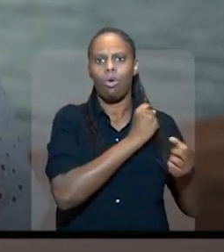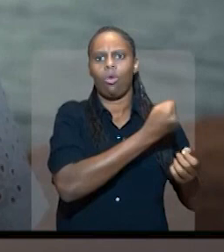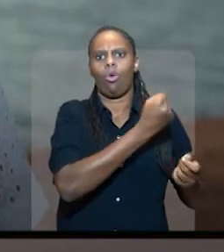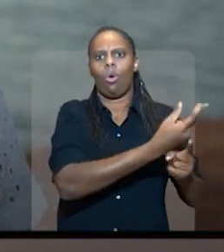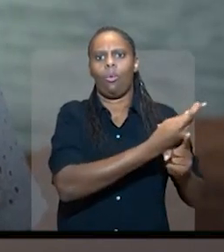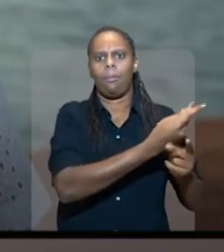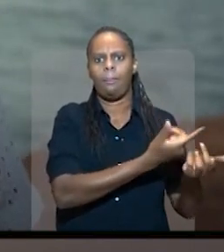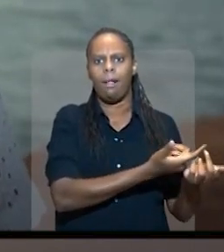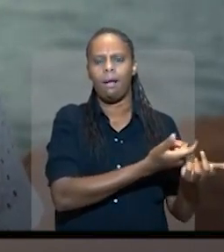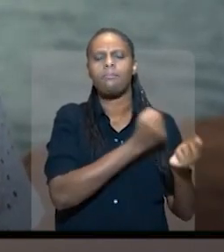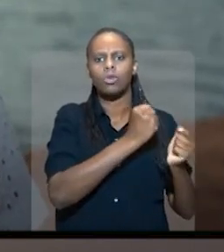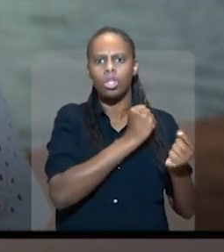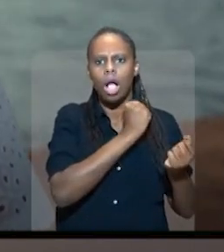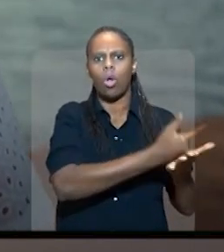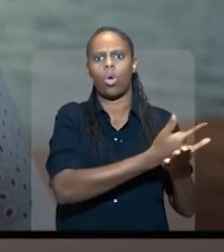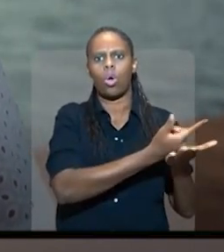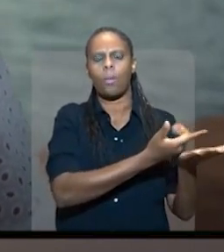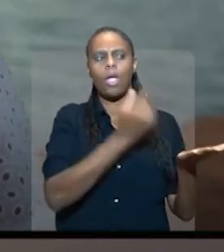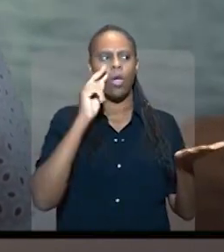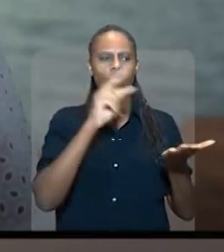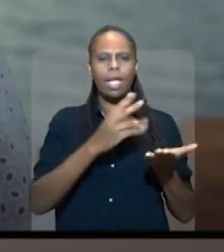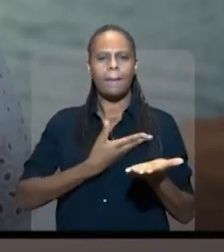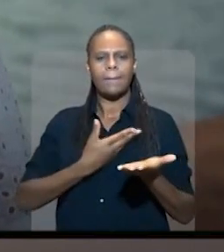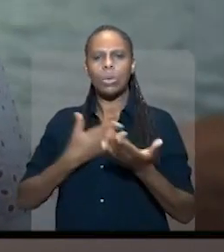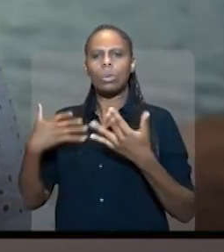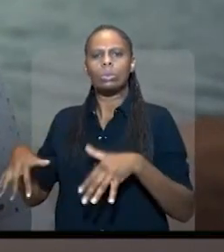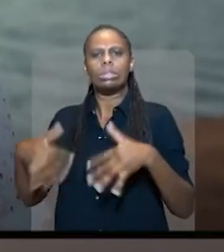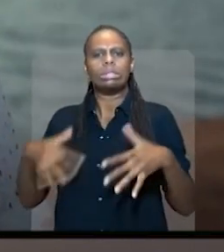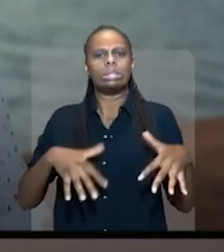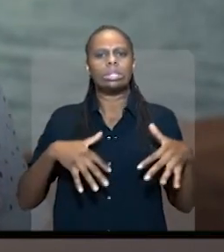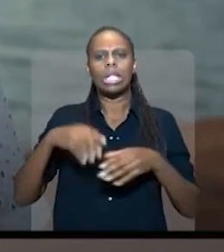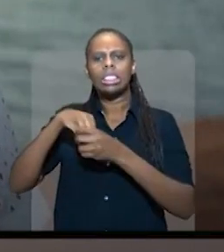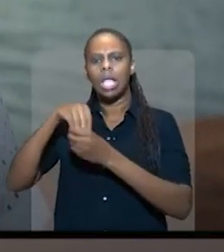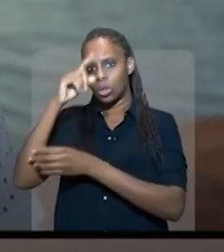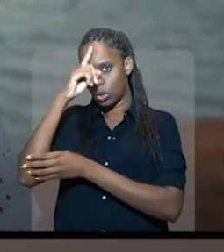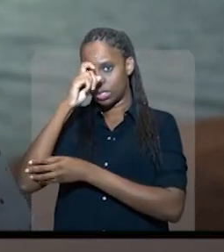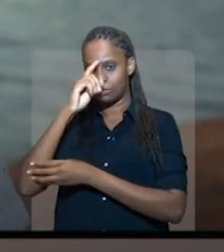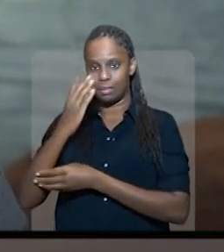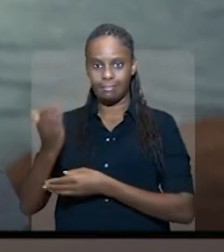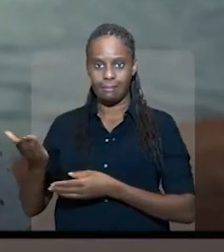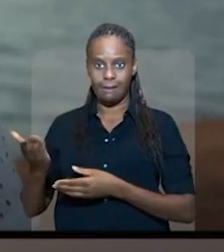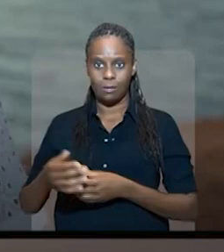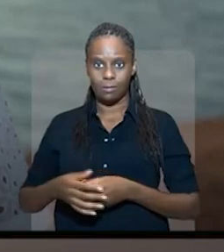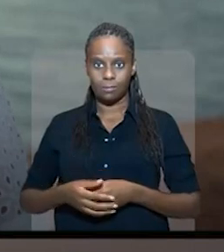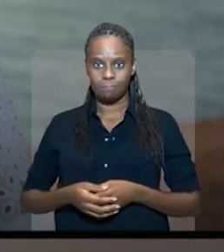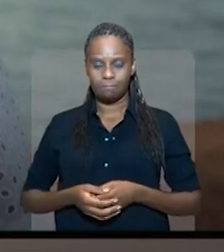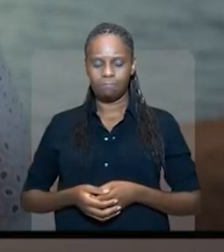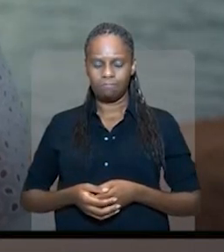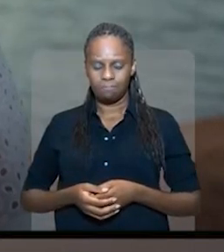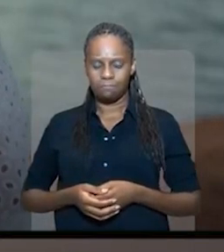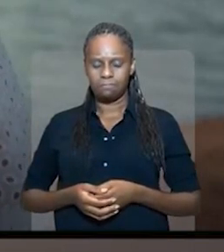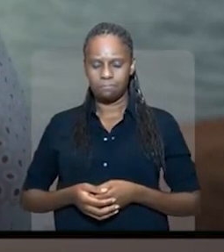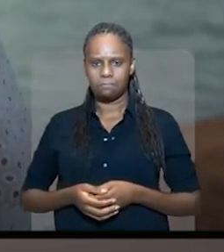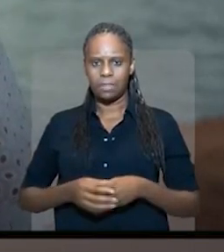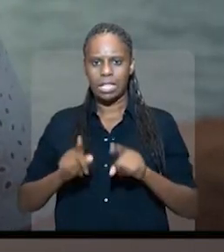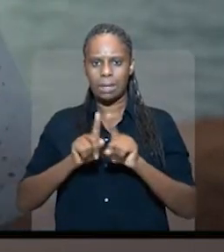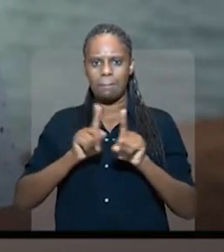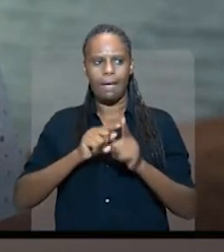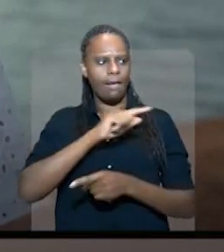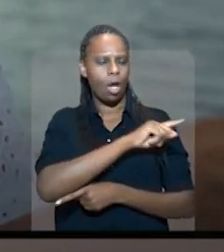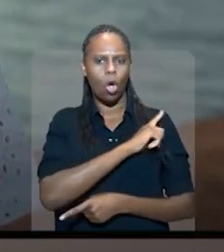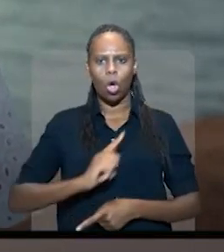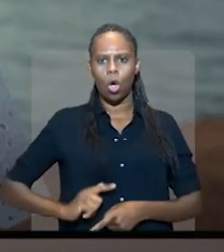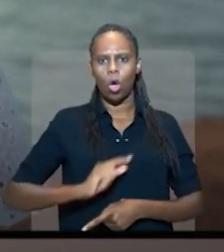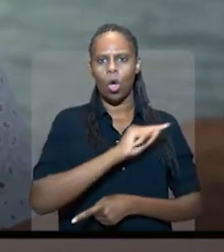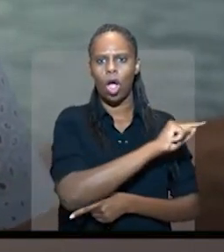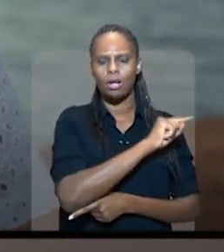ter sido comprada. Eu vi amigos desesperados no hospital. O descaso